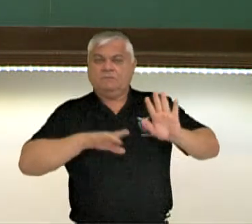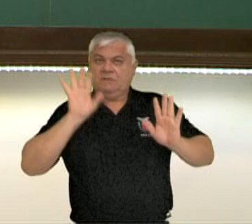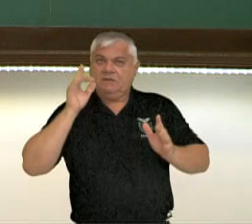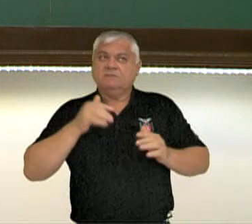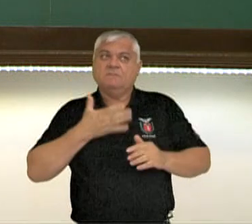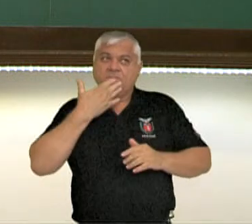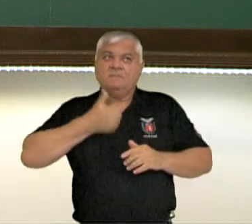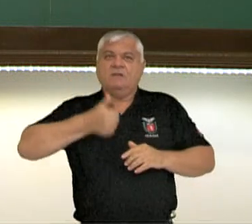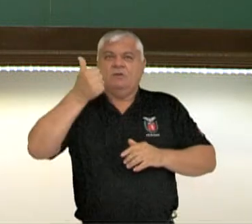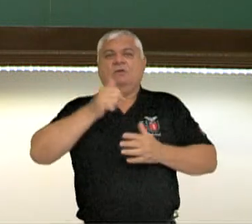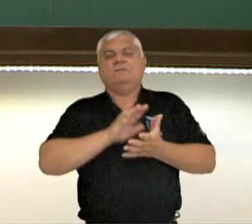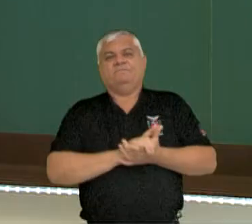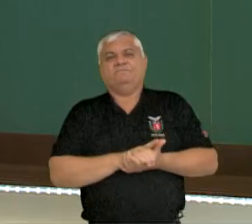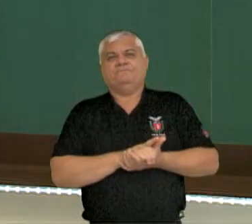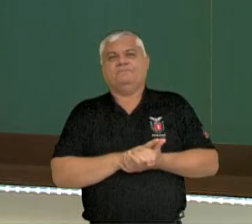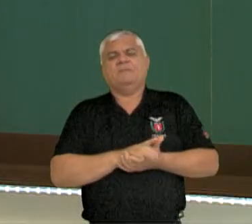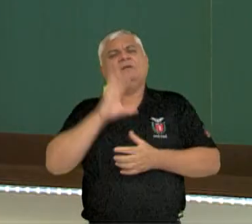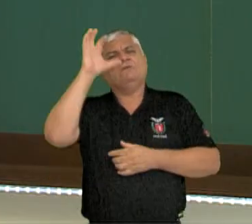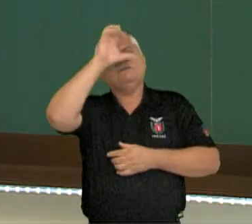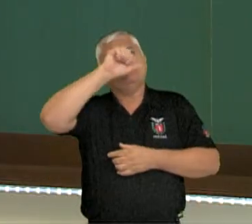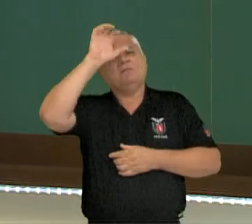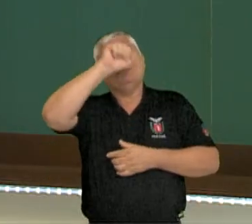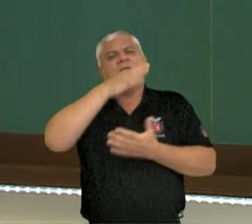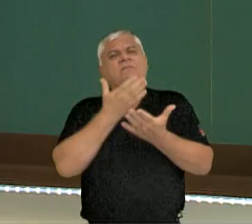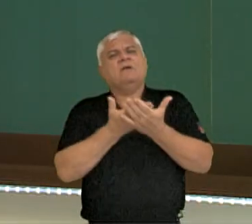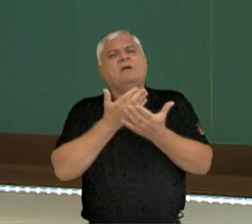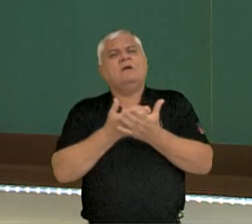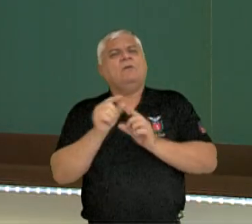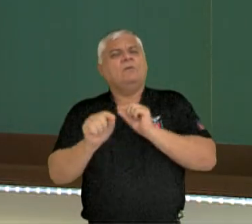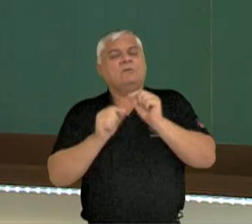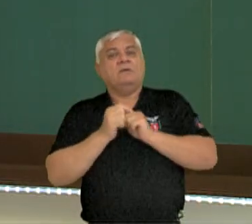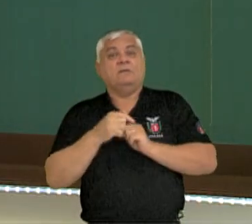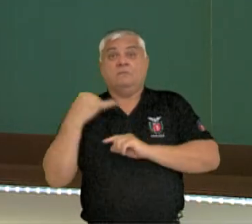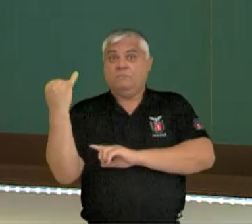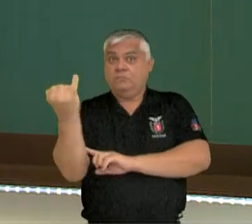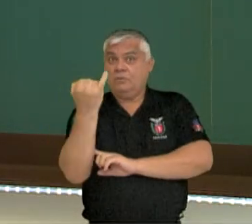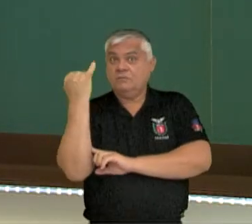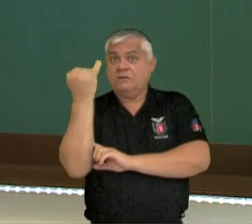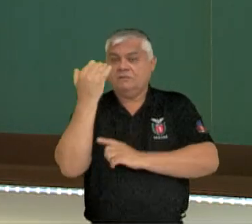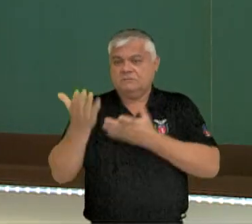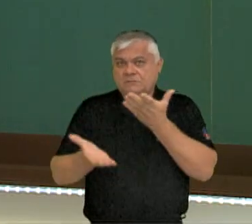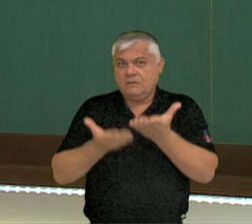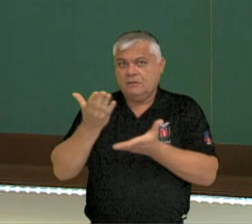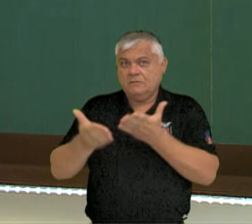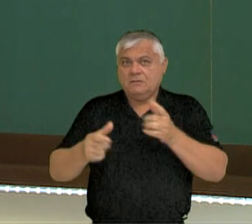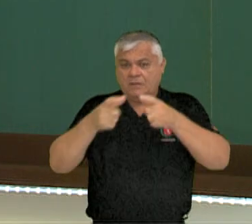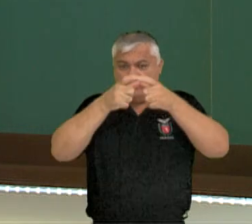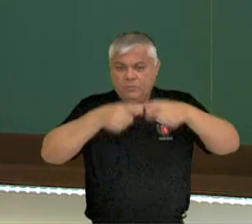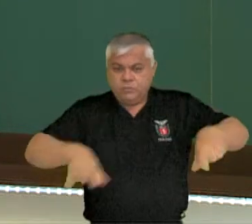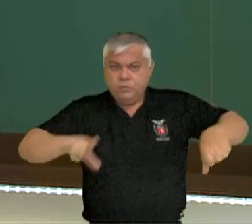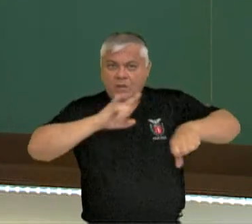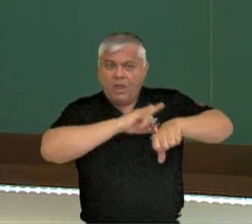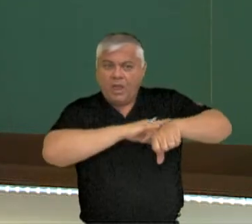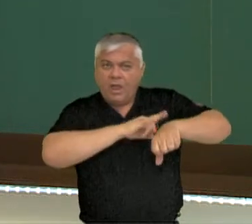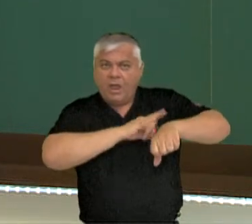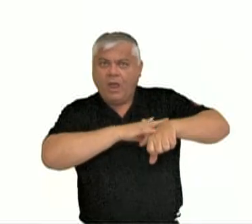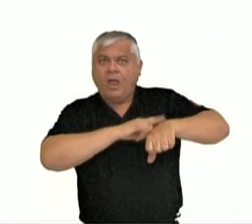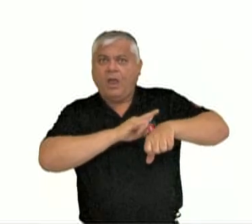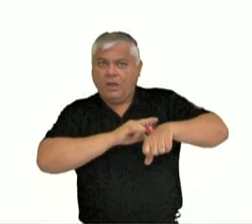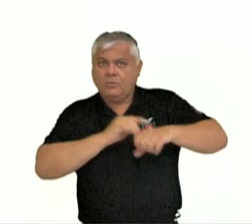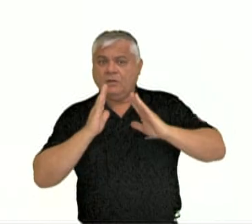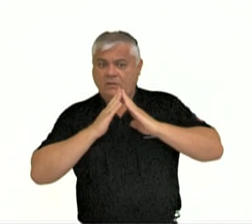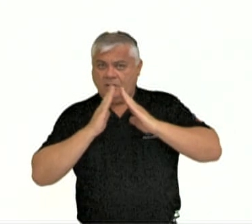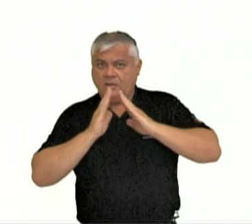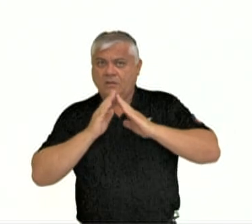eficaz. Então, o que nós vimos na aula de hoje? A importância no tratamento de esgoto doméstico com a utilização das